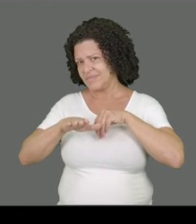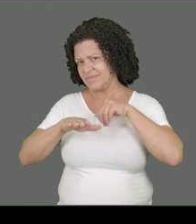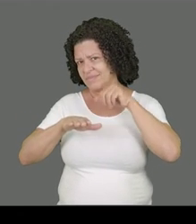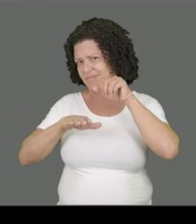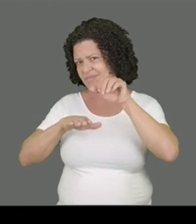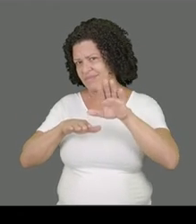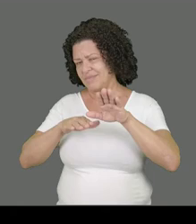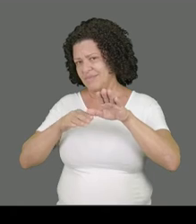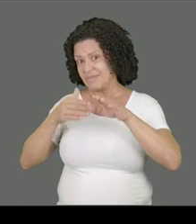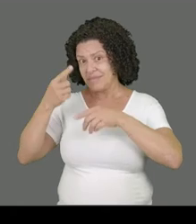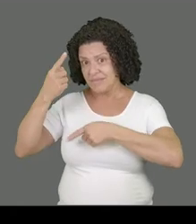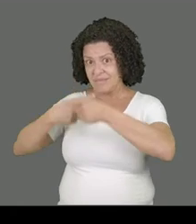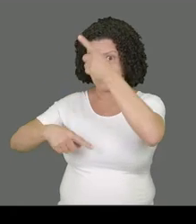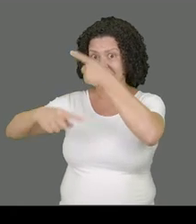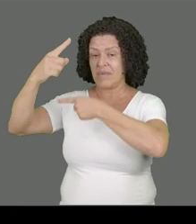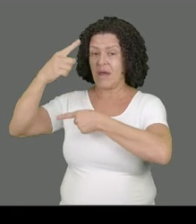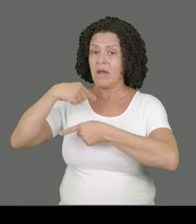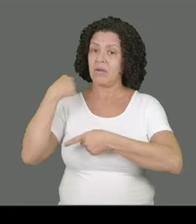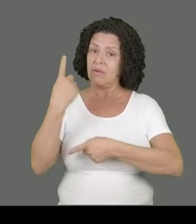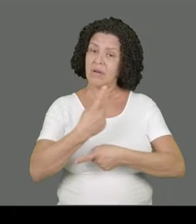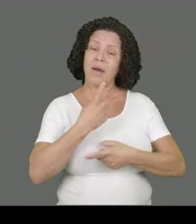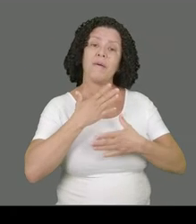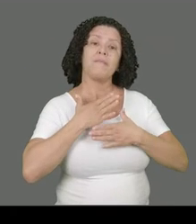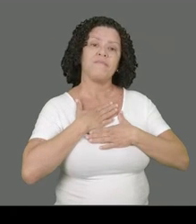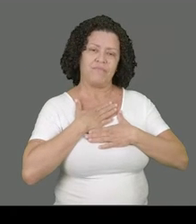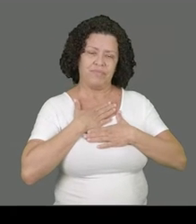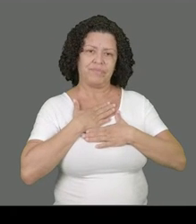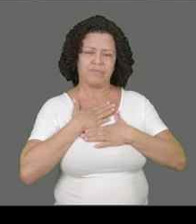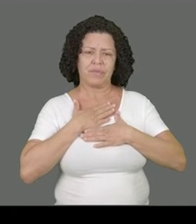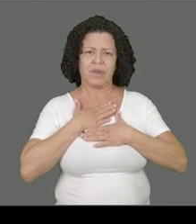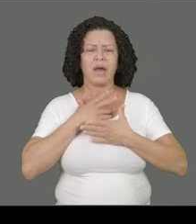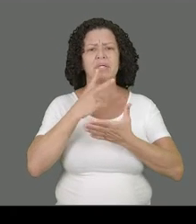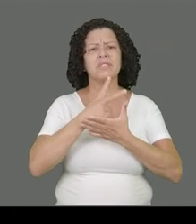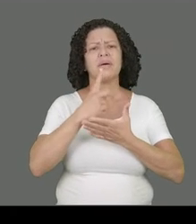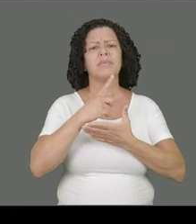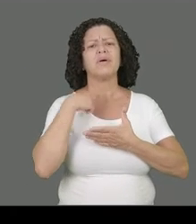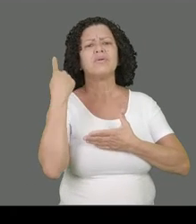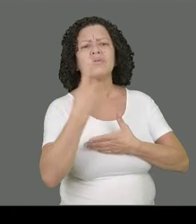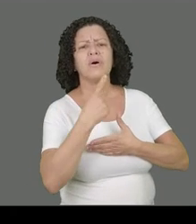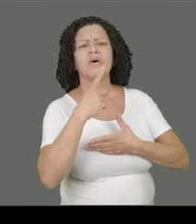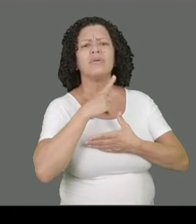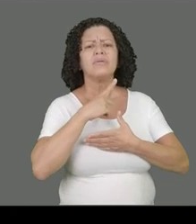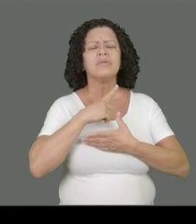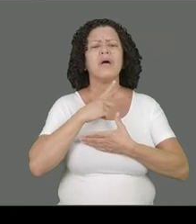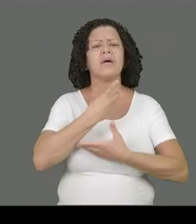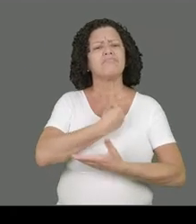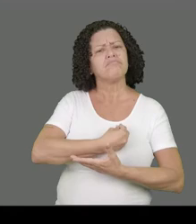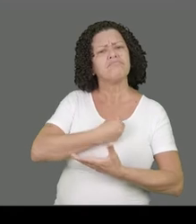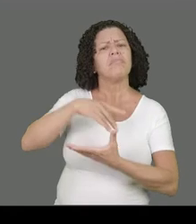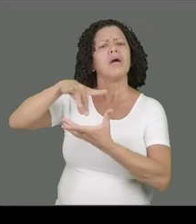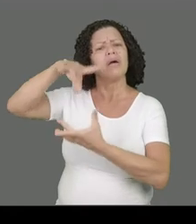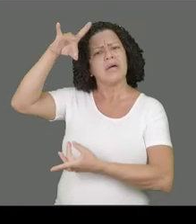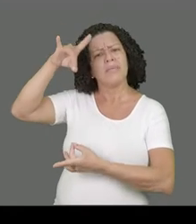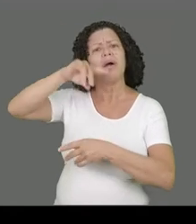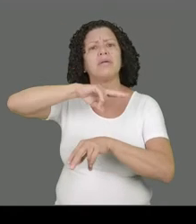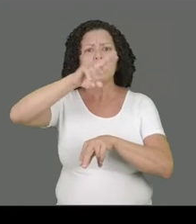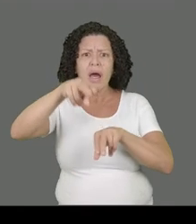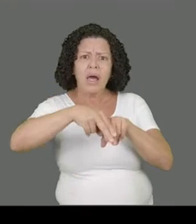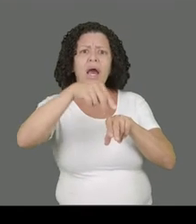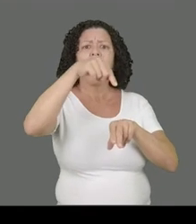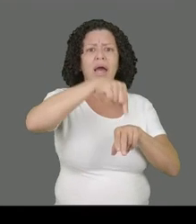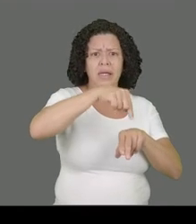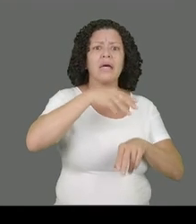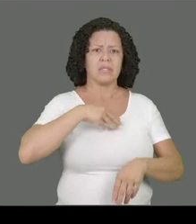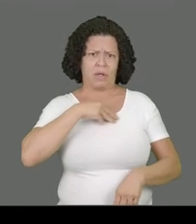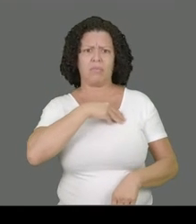passo adiante no caminho da nossa evolução. Ele diz que quase todos nós, porque realmente existem espíritos